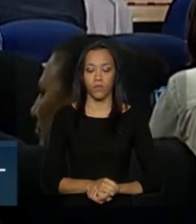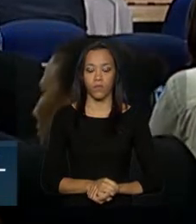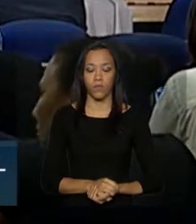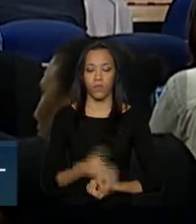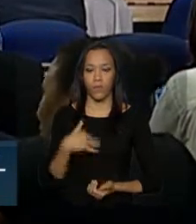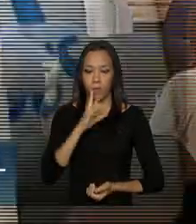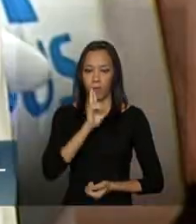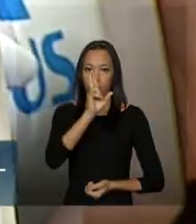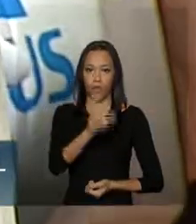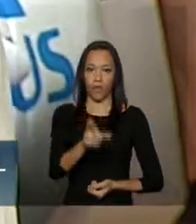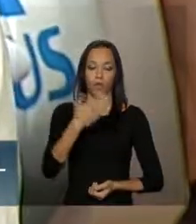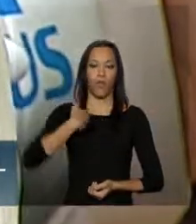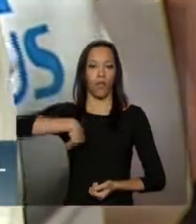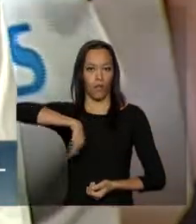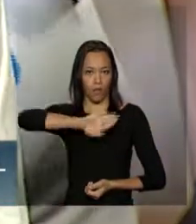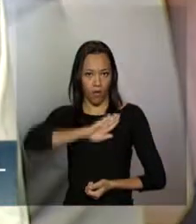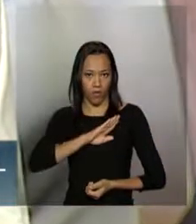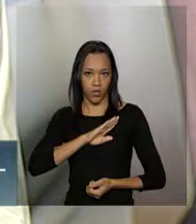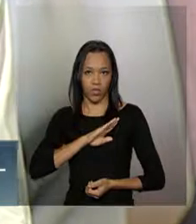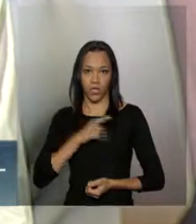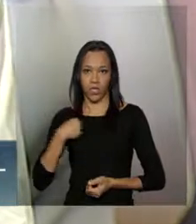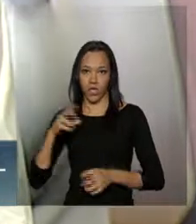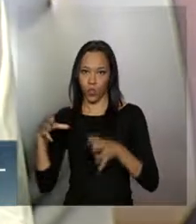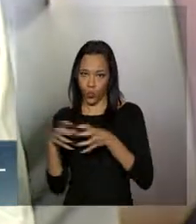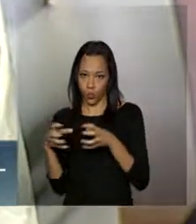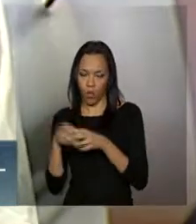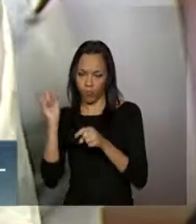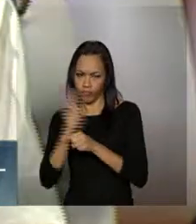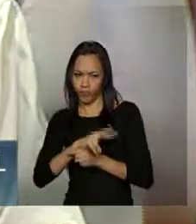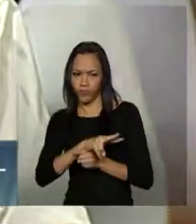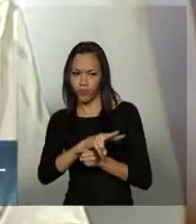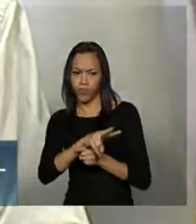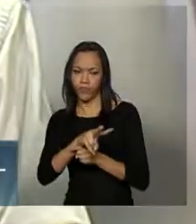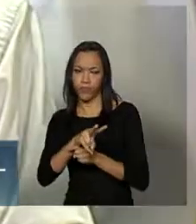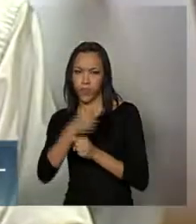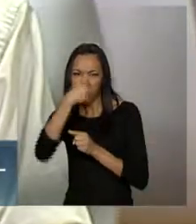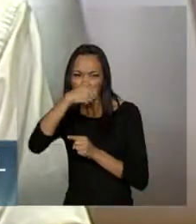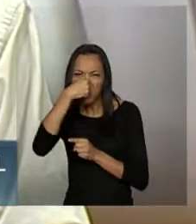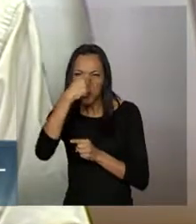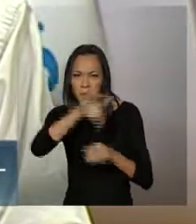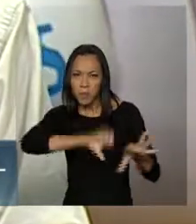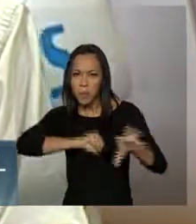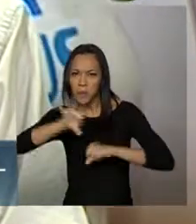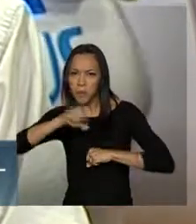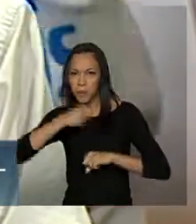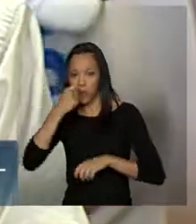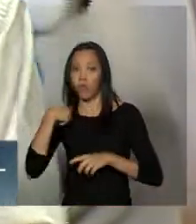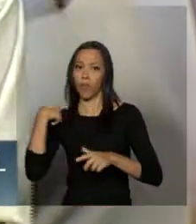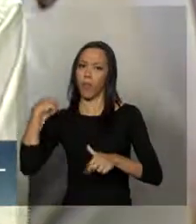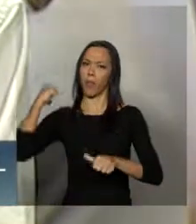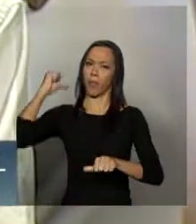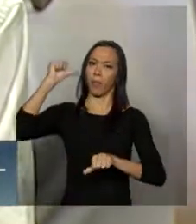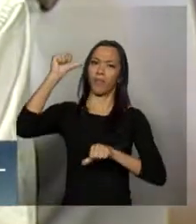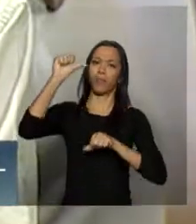Nós fazemos uma vigilância de gripe que foi mudando rapidamente ao longo dos últimos anos,